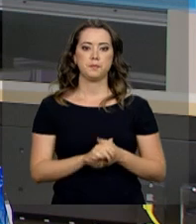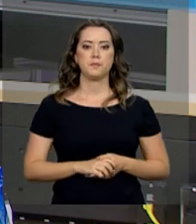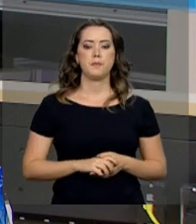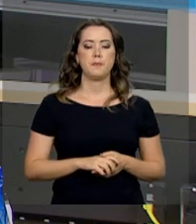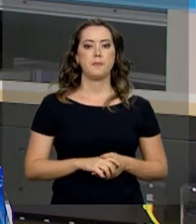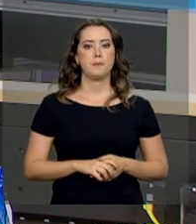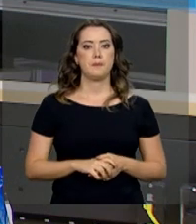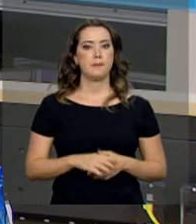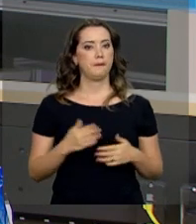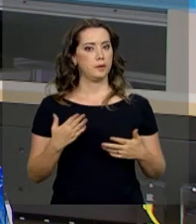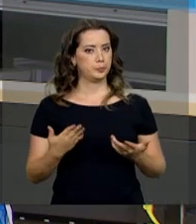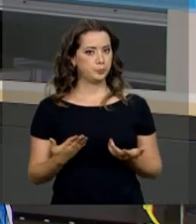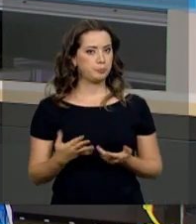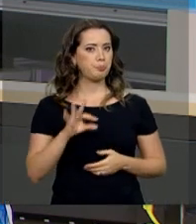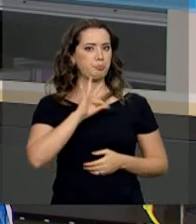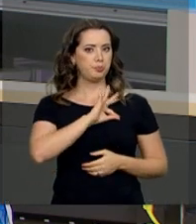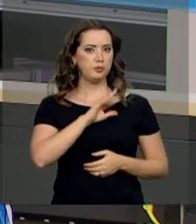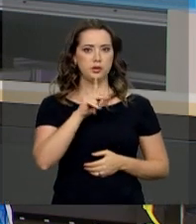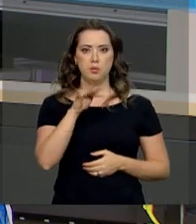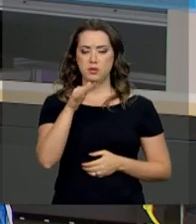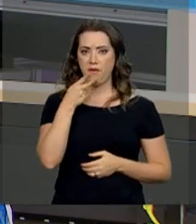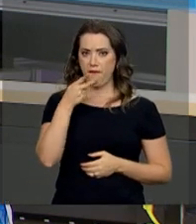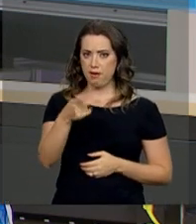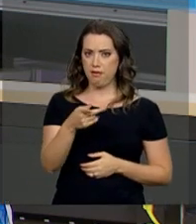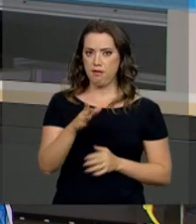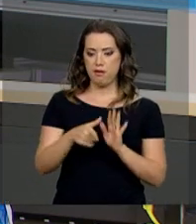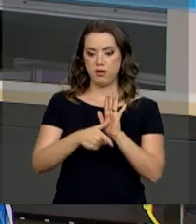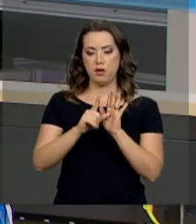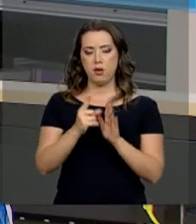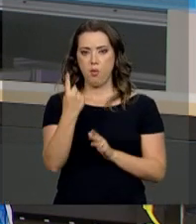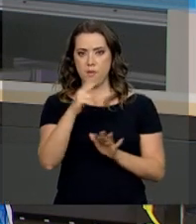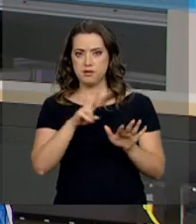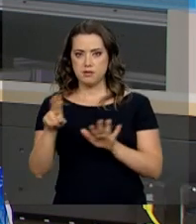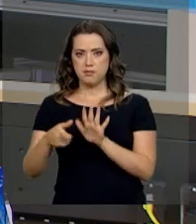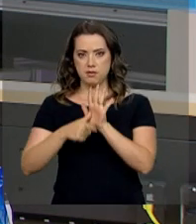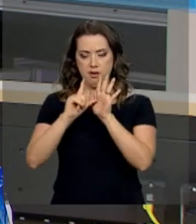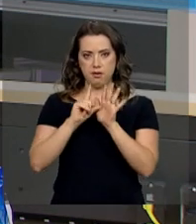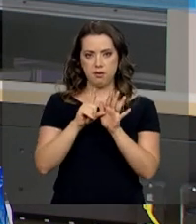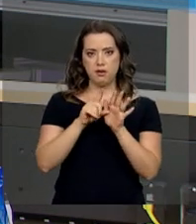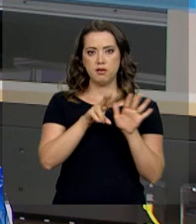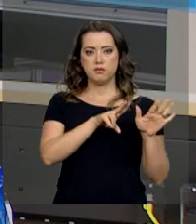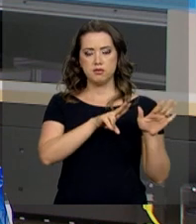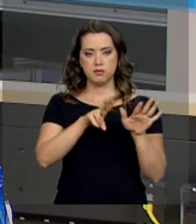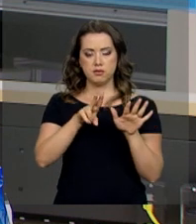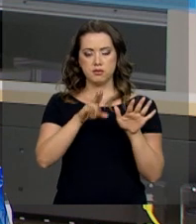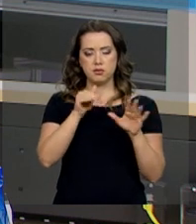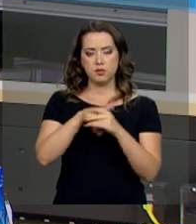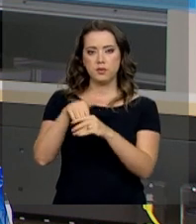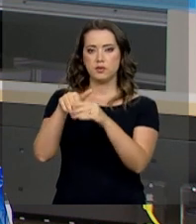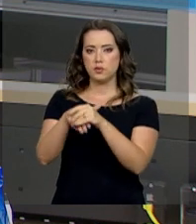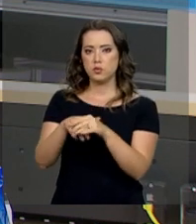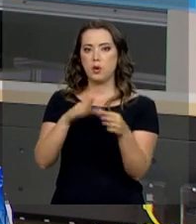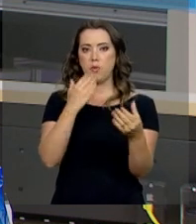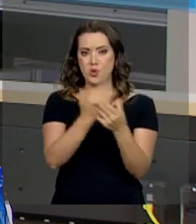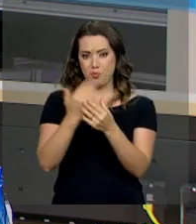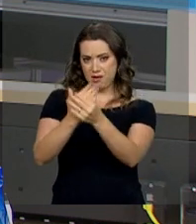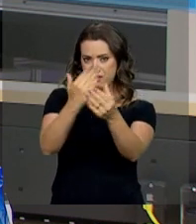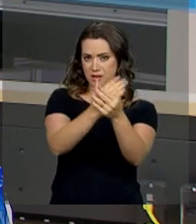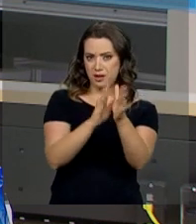Polícia Federal, na semana que antecede às eleições, o número de inquéritos para investigar crimes eleitorais aumenta